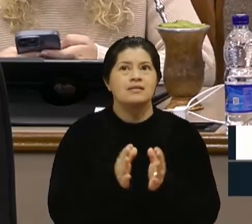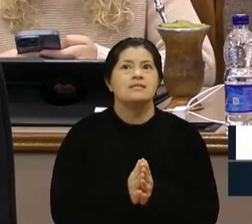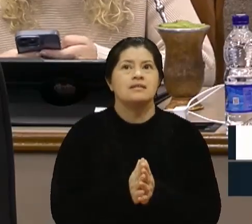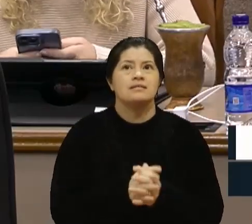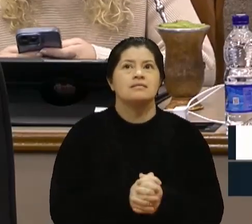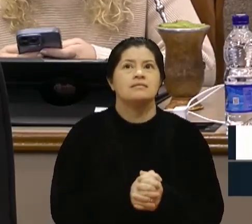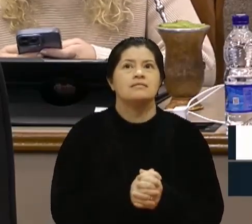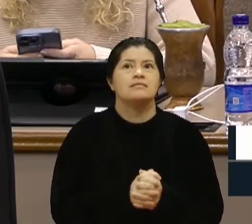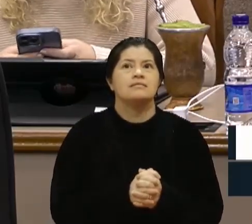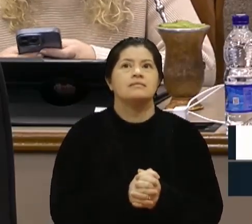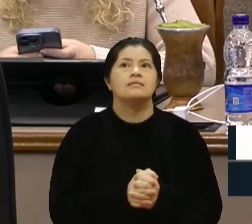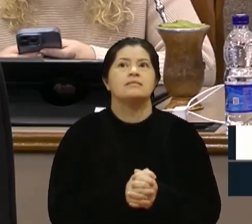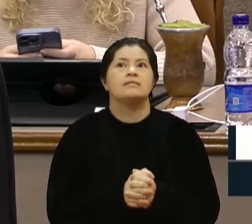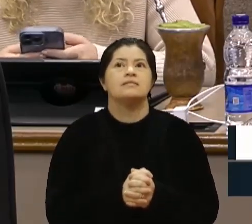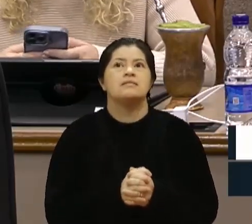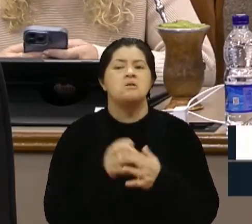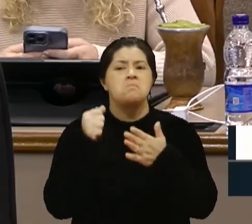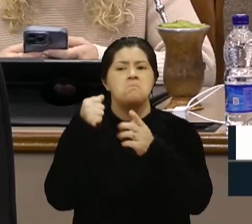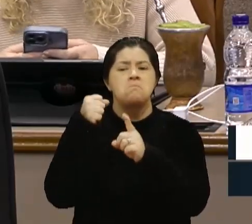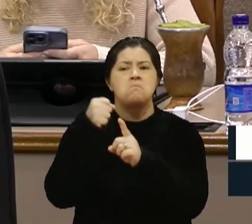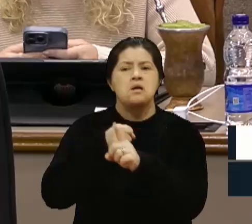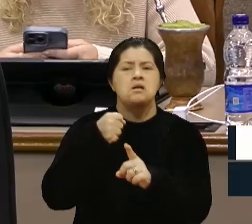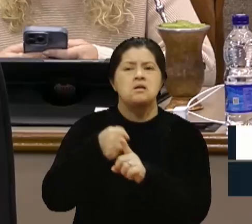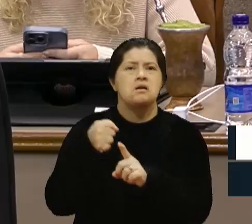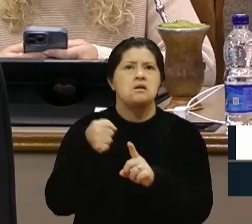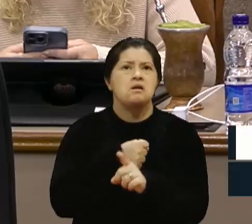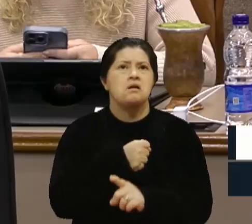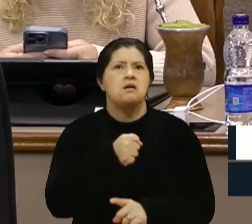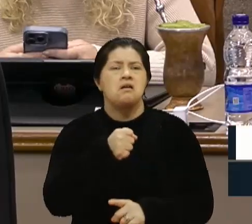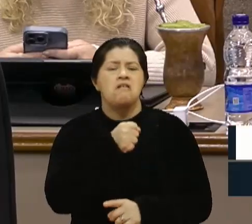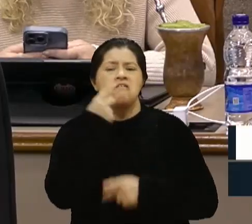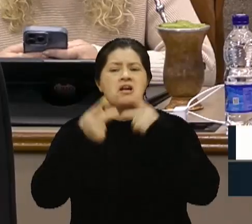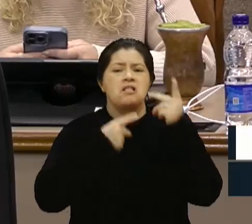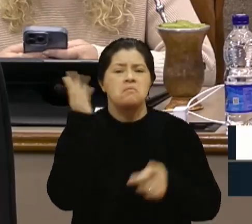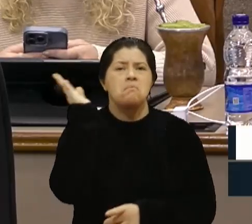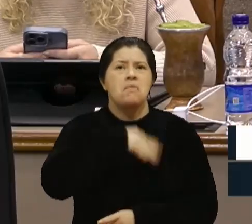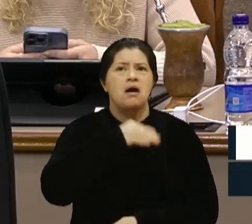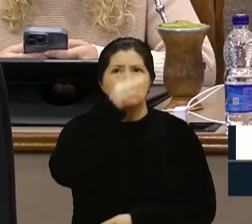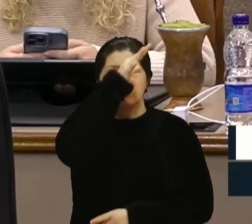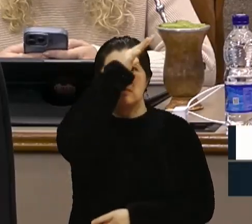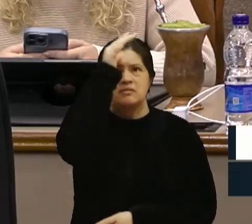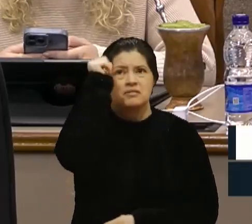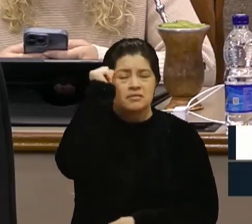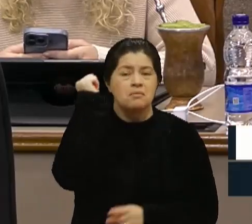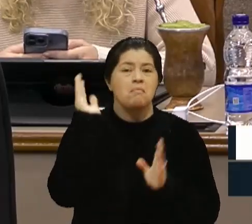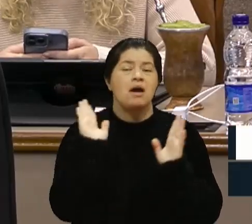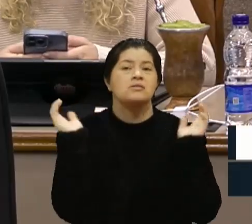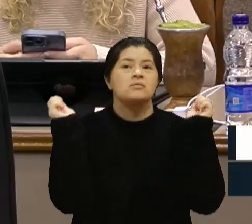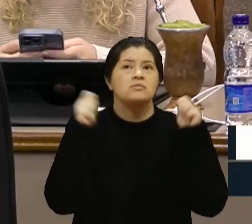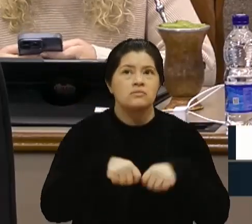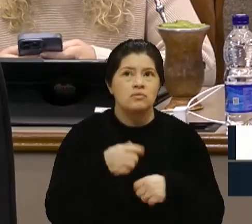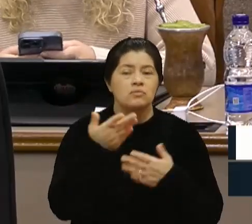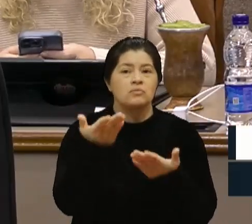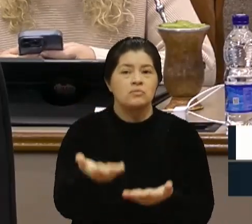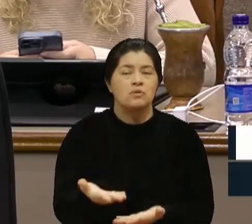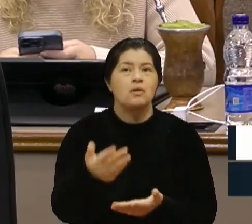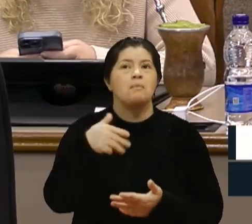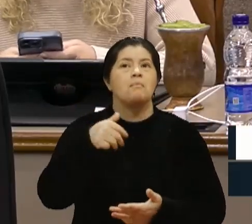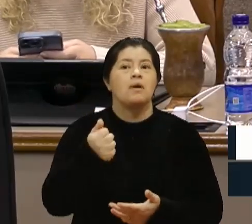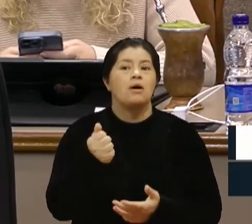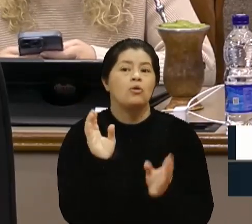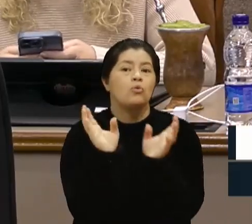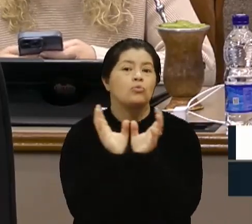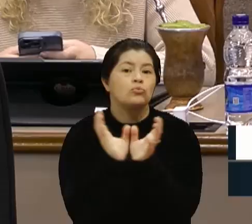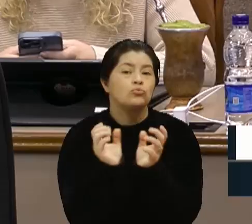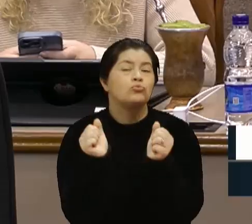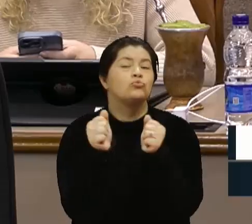estariam batendo no nosso prefeito Adiló, mas como ele traz uma pessoa competentíssima, como é o caso do senhor e a equipe que o senhor